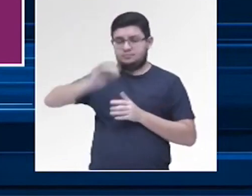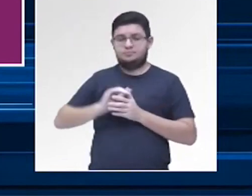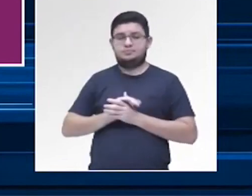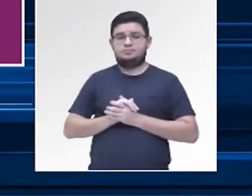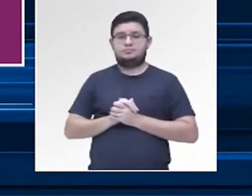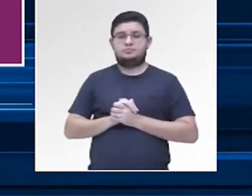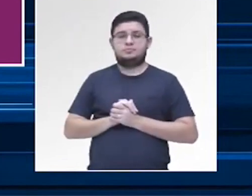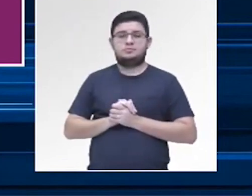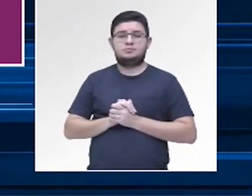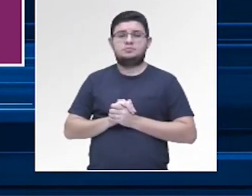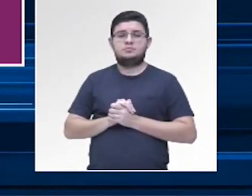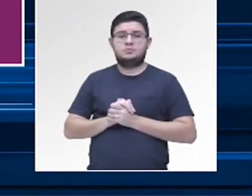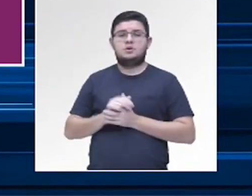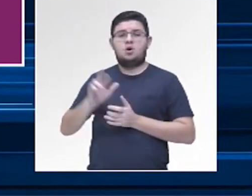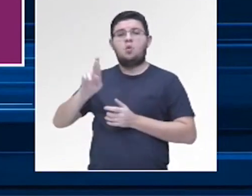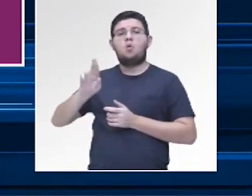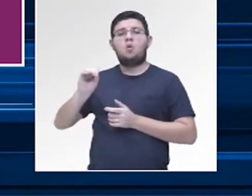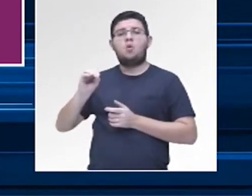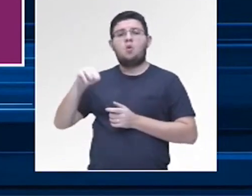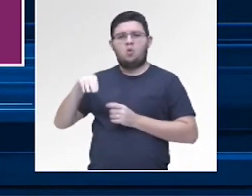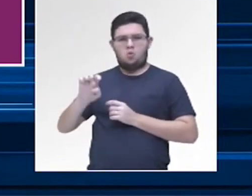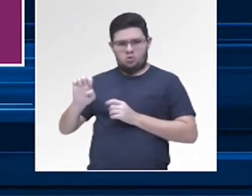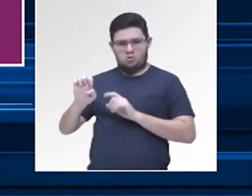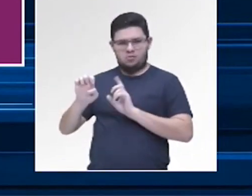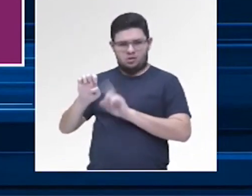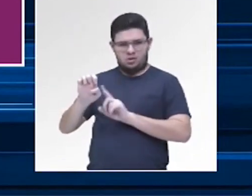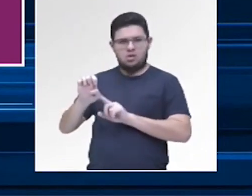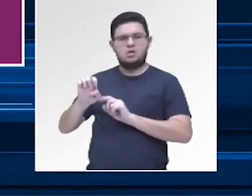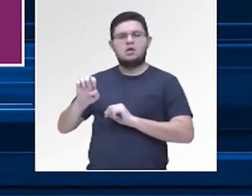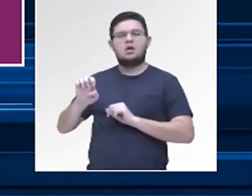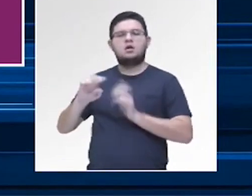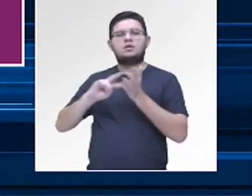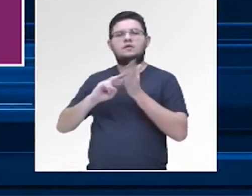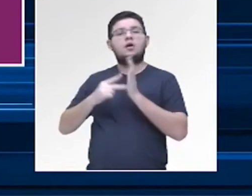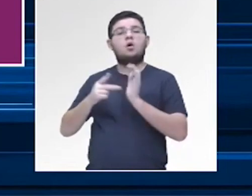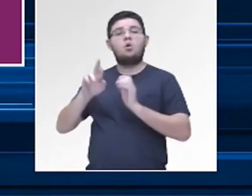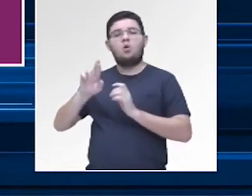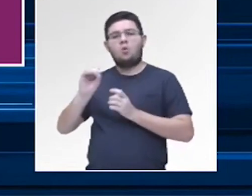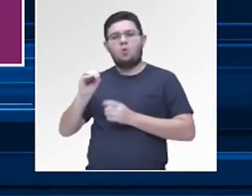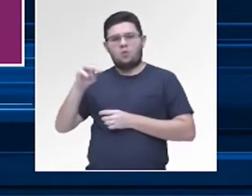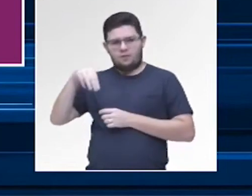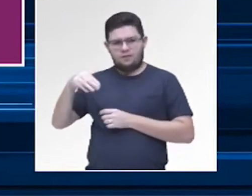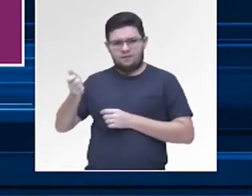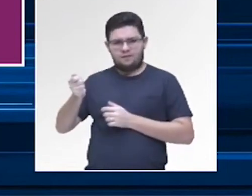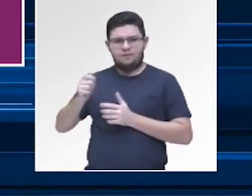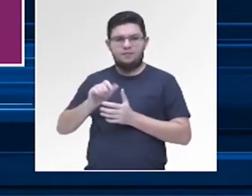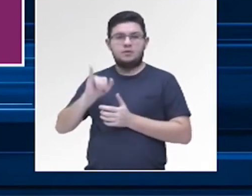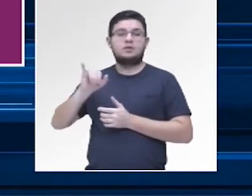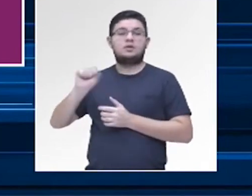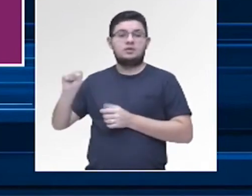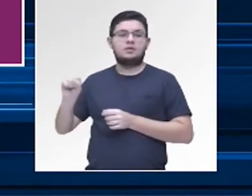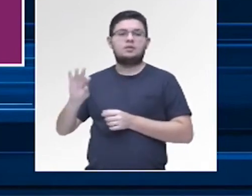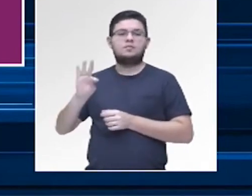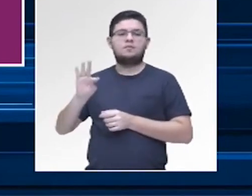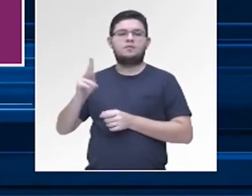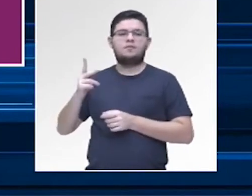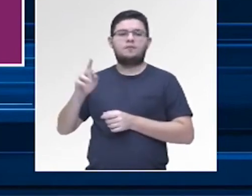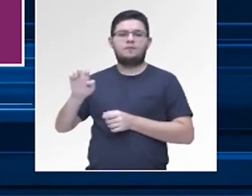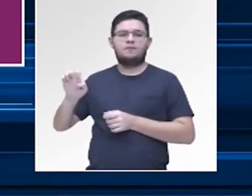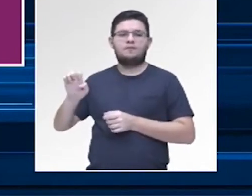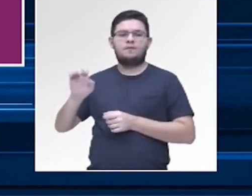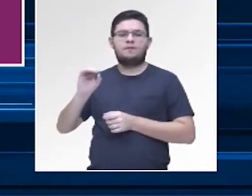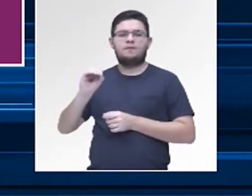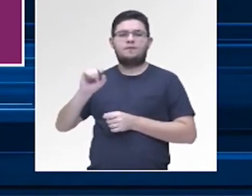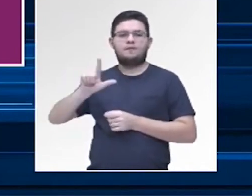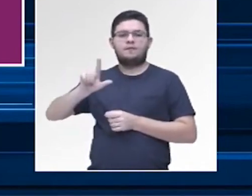Rome, né, que é como se escreve a cidade de Roma em inglês, Rome, is the oldest, né?